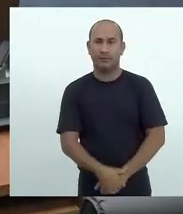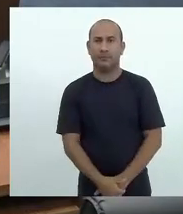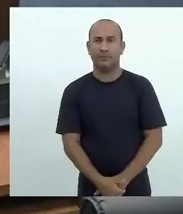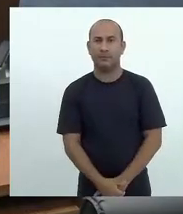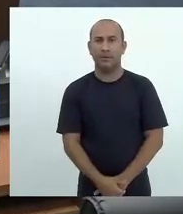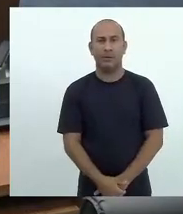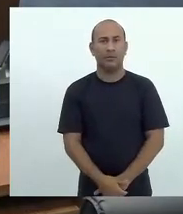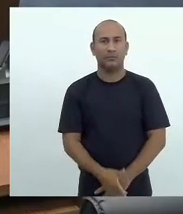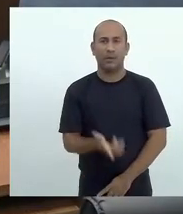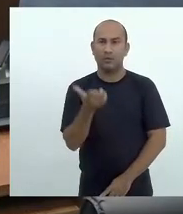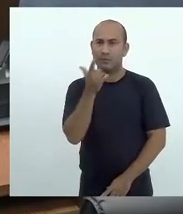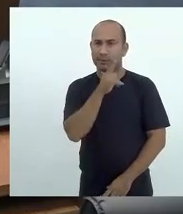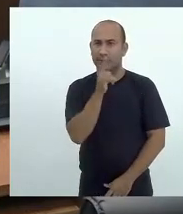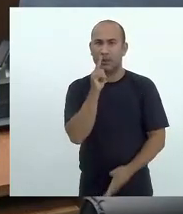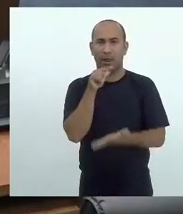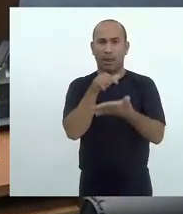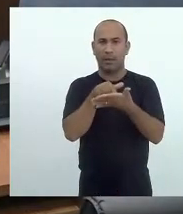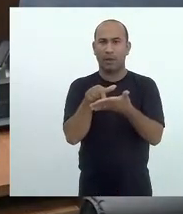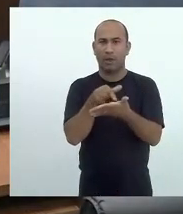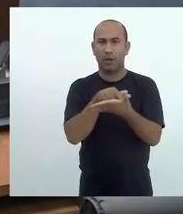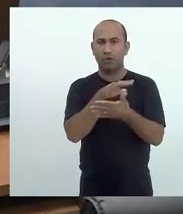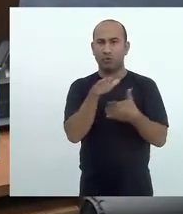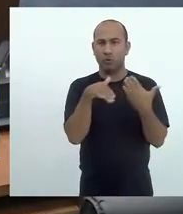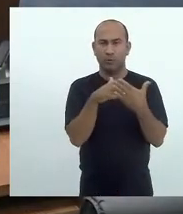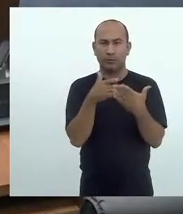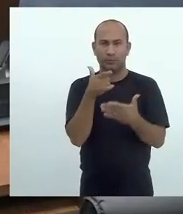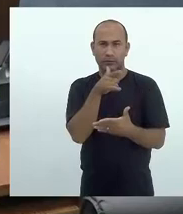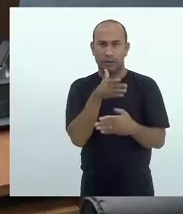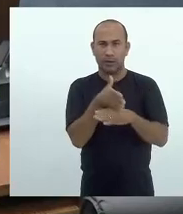não está funcionando ainda todas as máquinas.